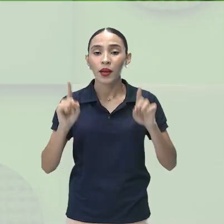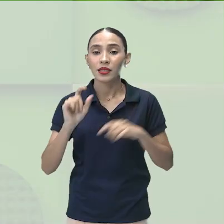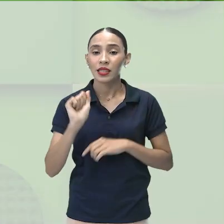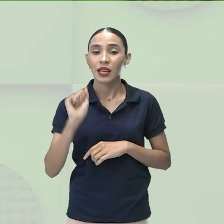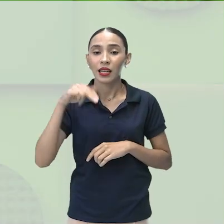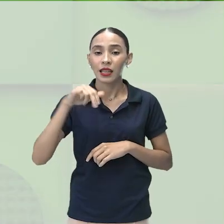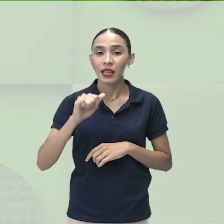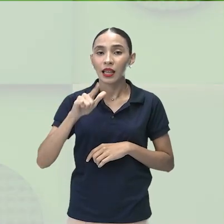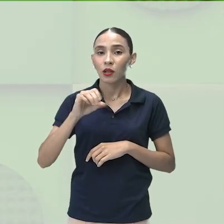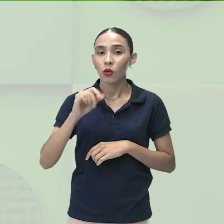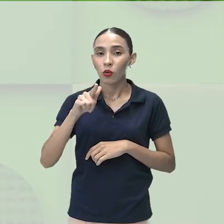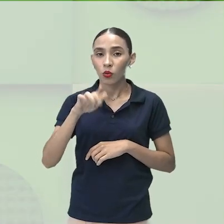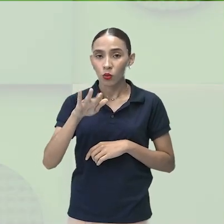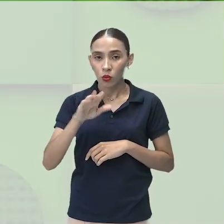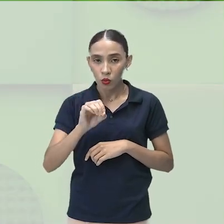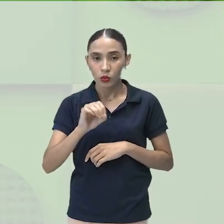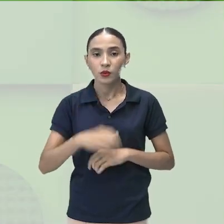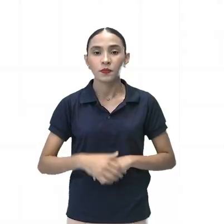análogos?